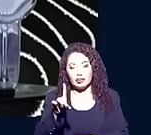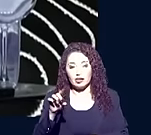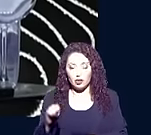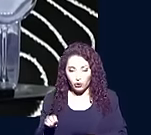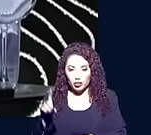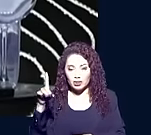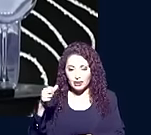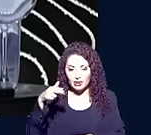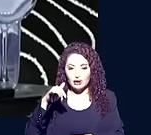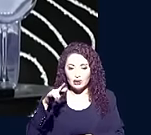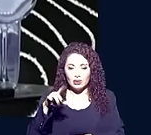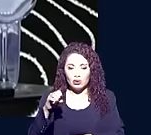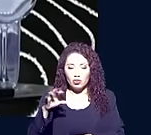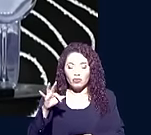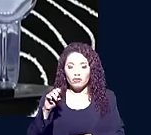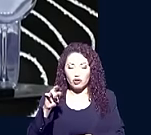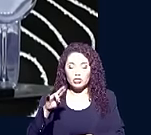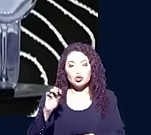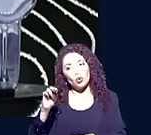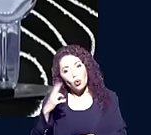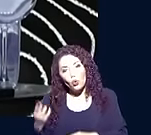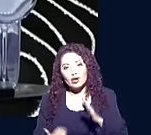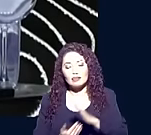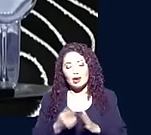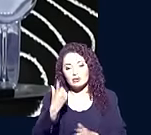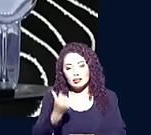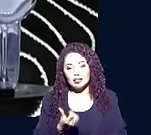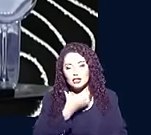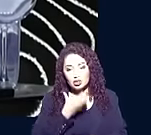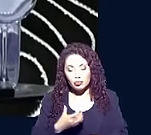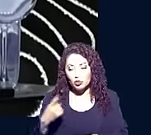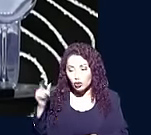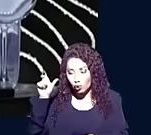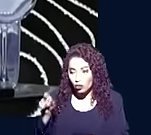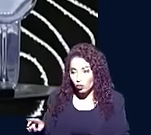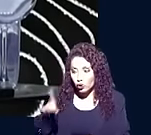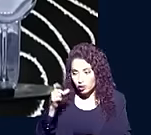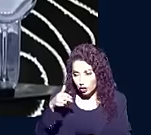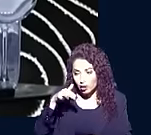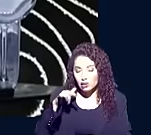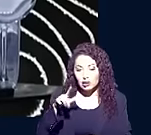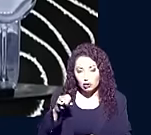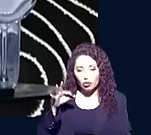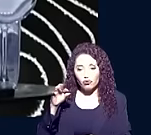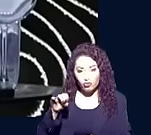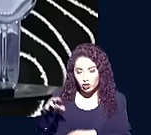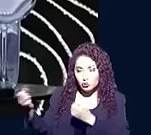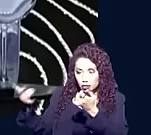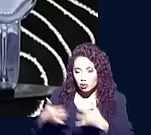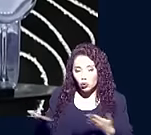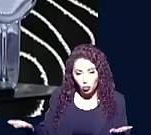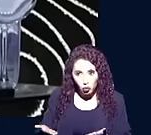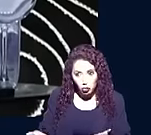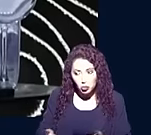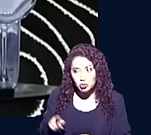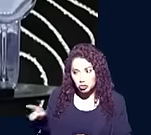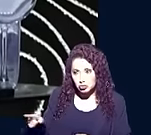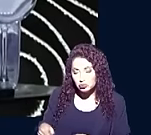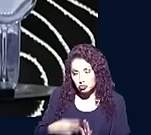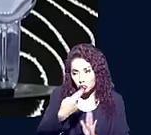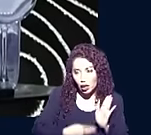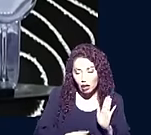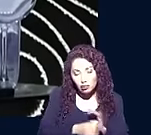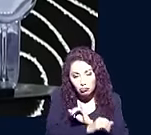dia 16 de novembro segundo o próprio Deputado Danilo forte me disse hoje de manhã por uma Emenda ao relatório o senhor acha que uma coisa dessa vai